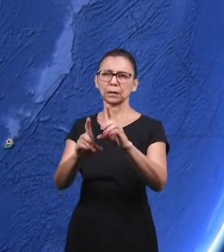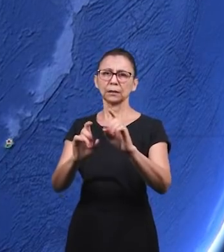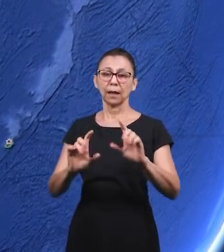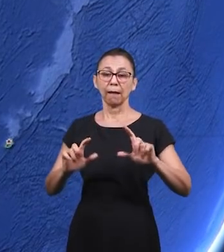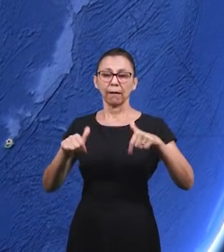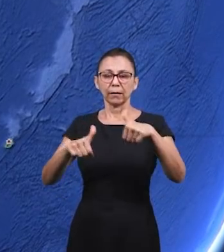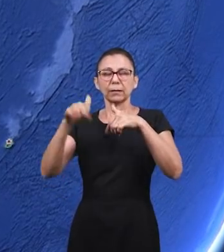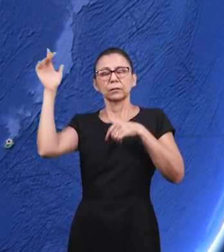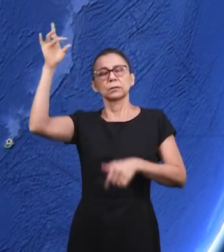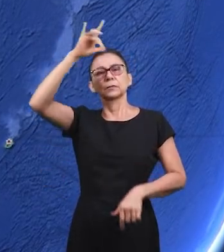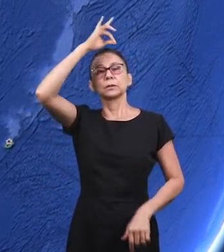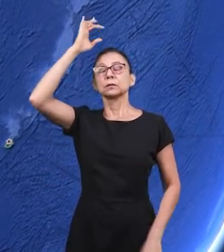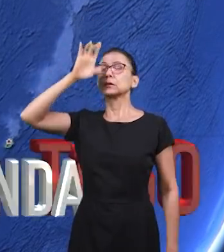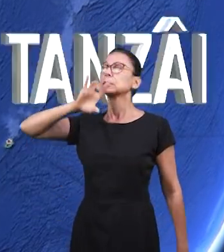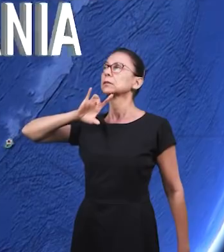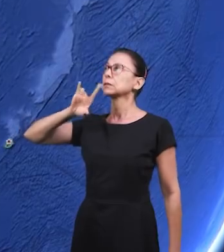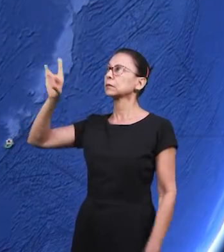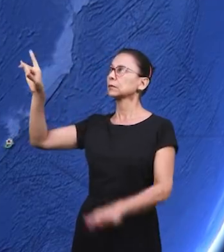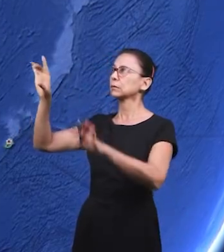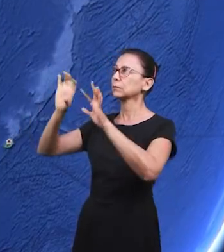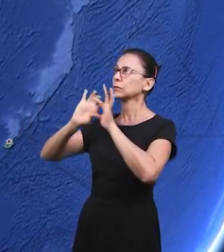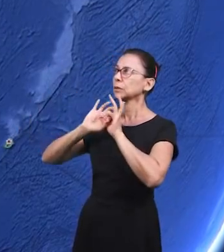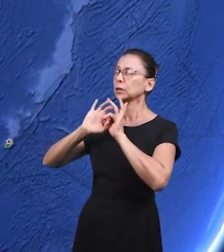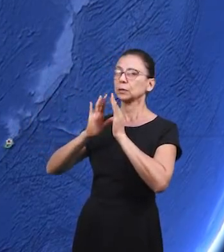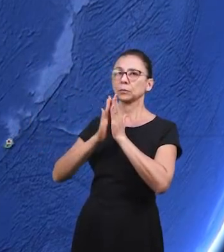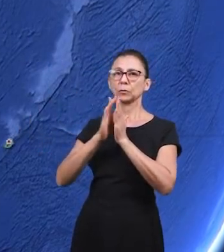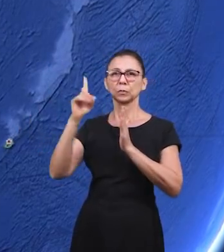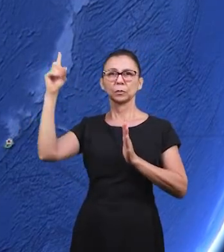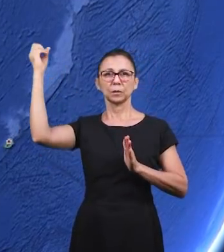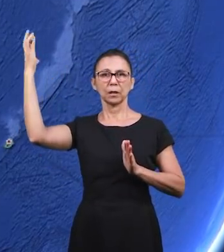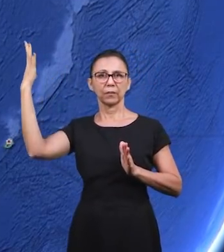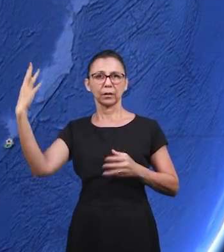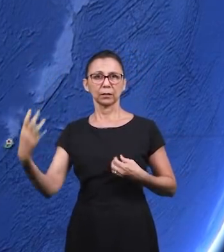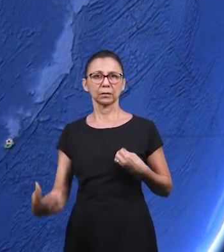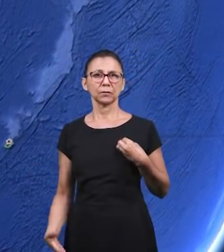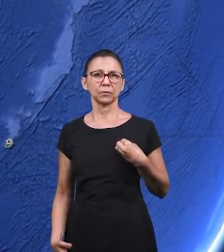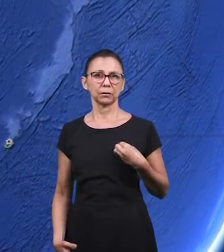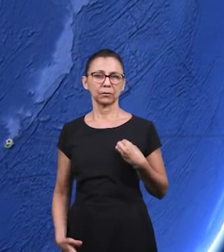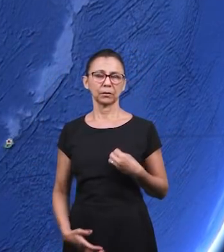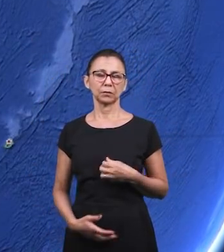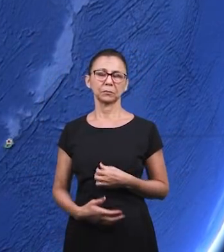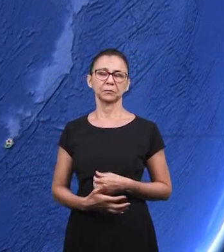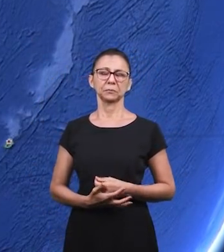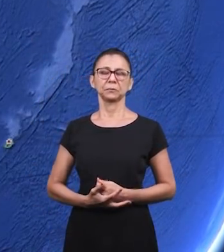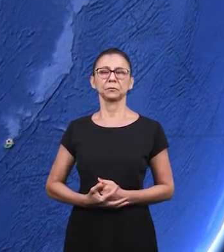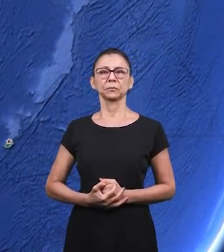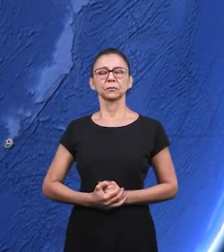pela direção do Espírito Santo de Deus e unidas pela Palavra viva.